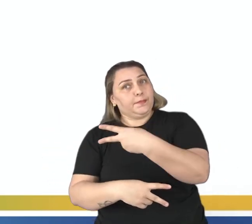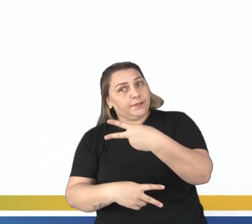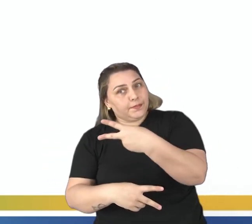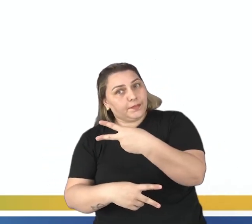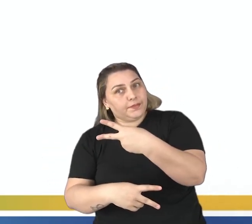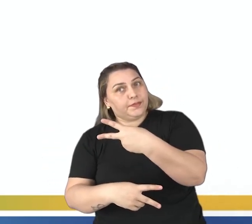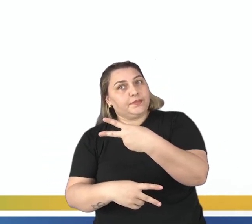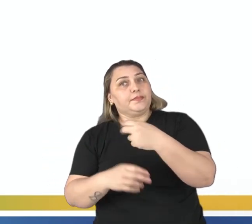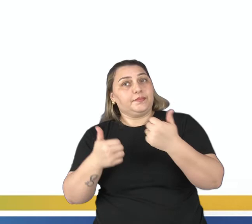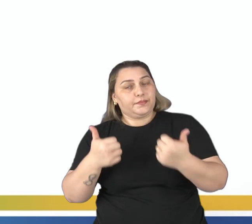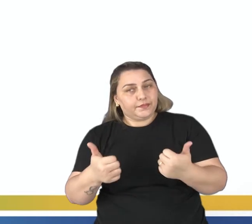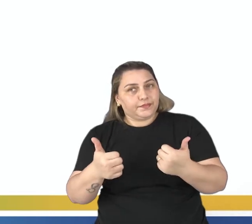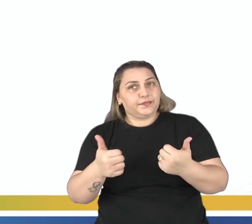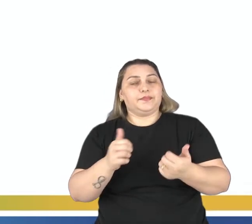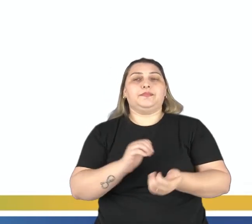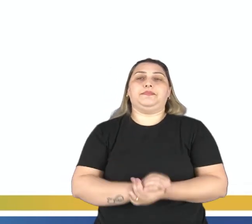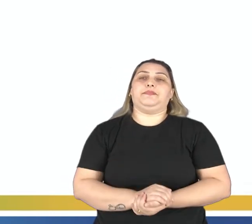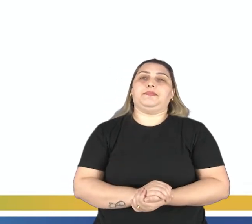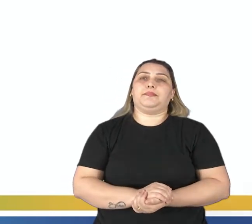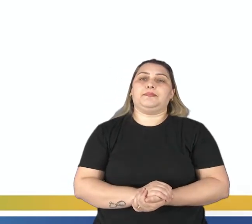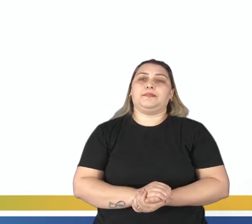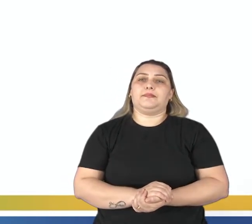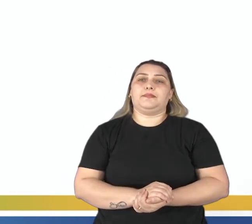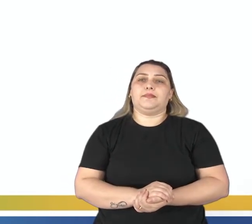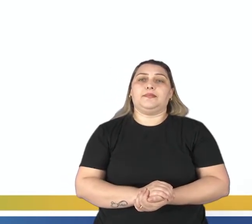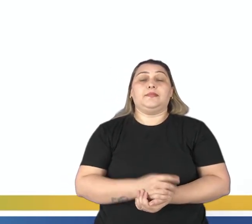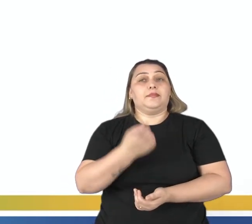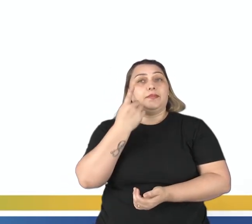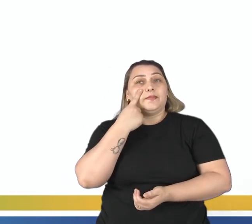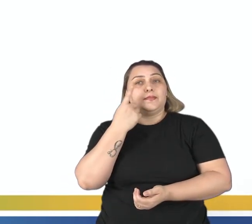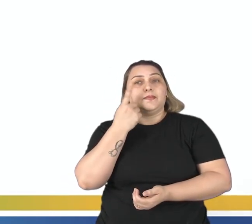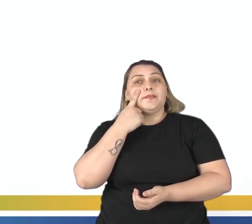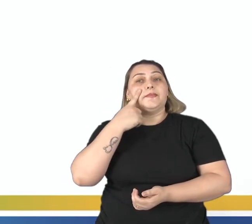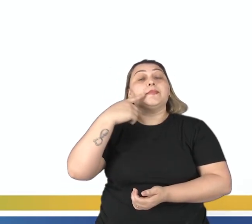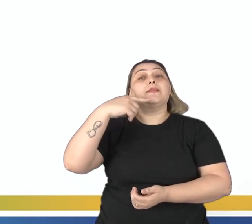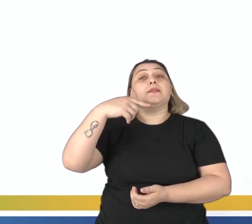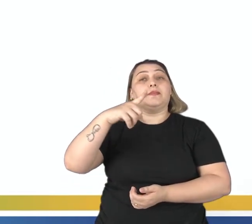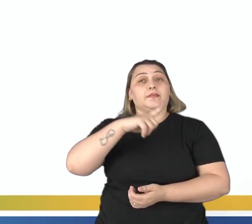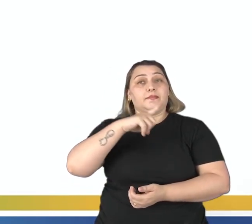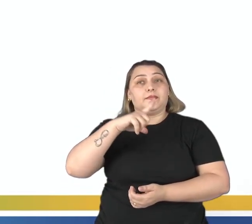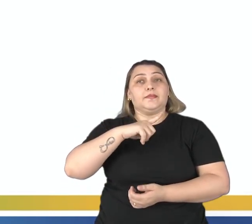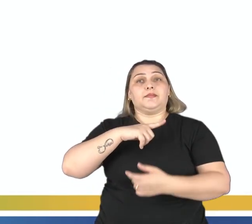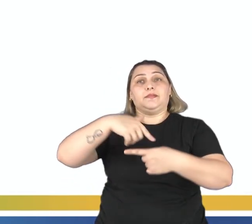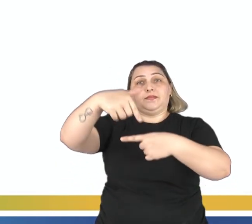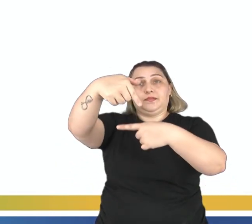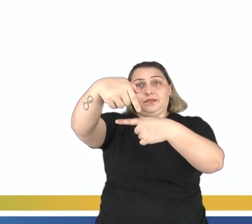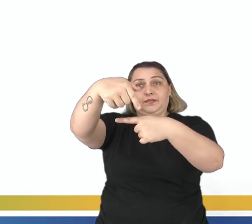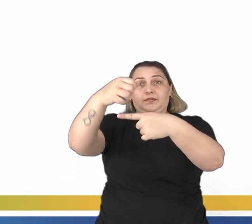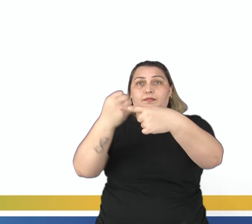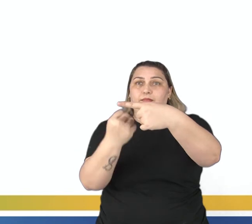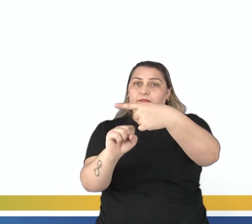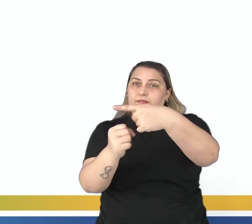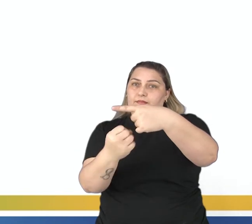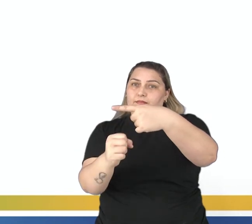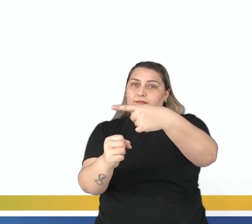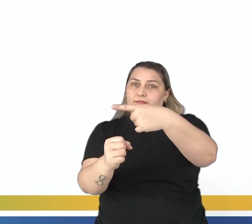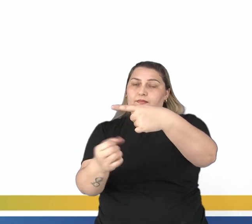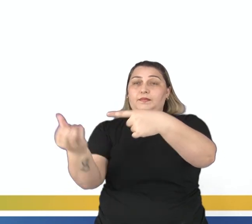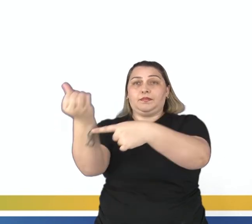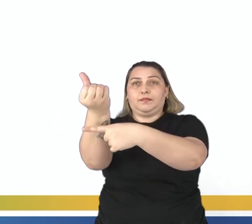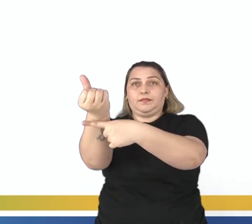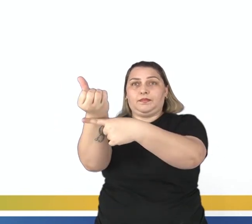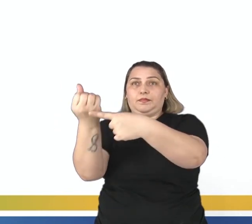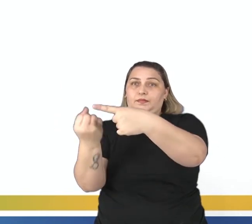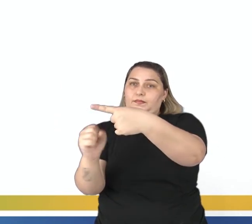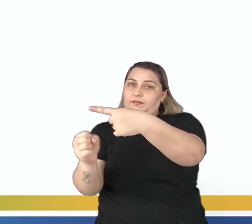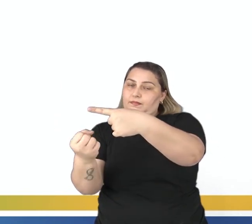ou menor que. Beleza? Então, aqui, ó, nós temos na letra A fração 7/8